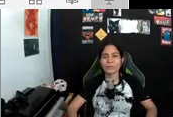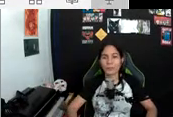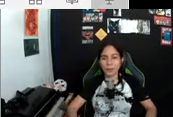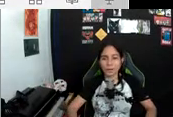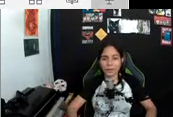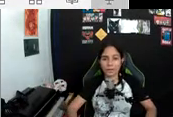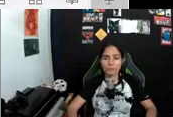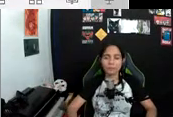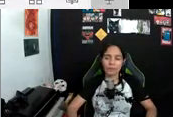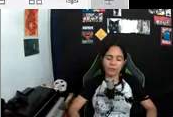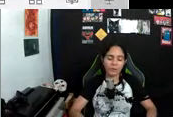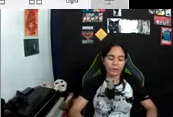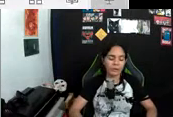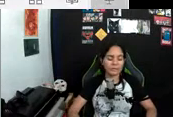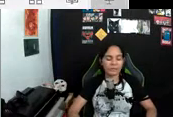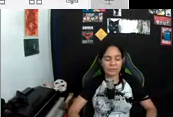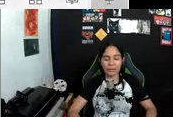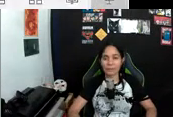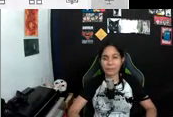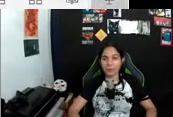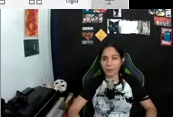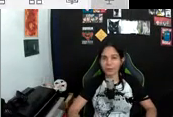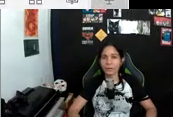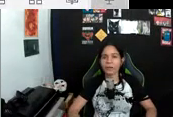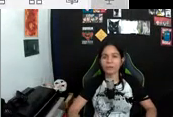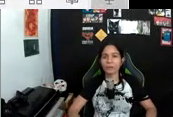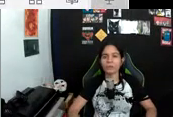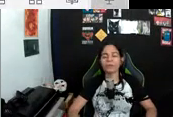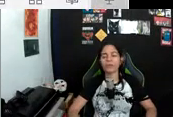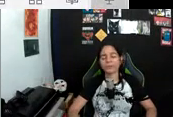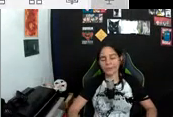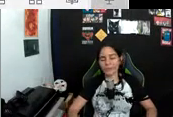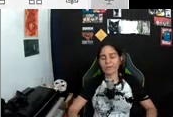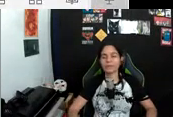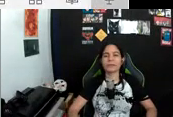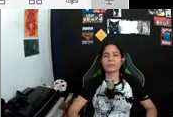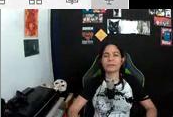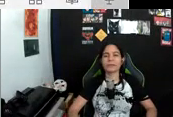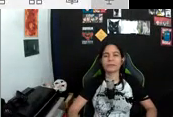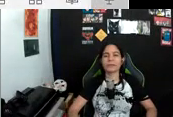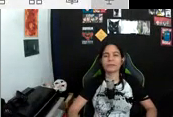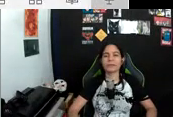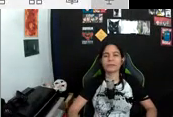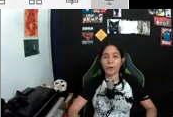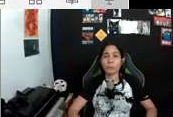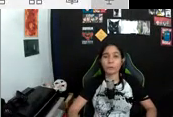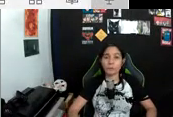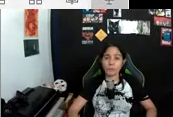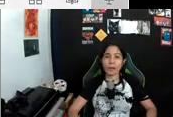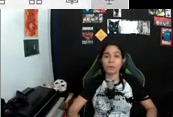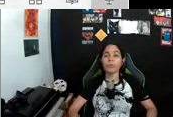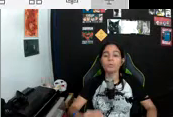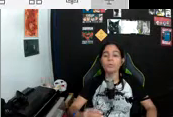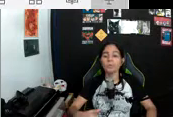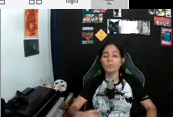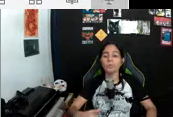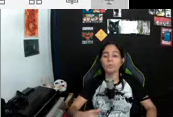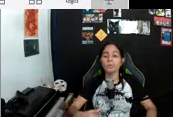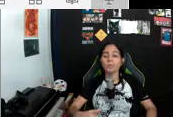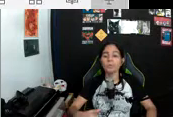fazendo vistas grossas? Então, sempre se coloque no lugar do outro, que com certeza você se tornará um